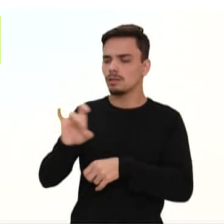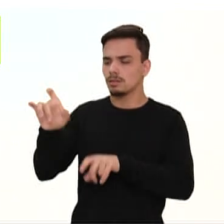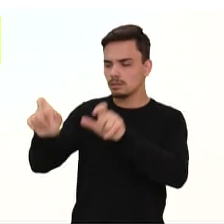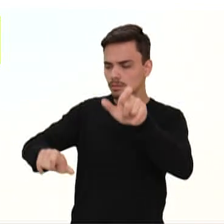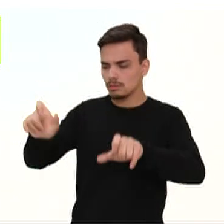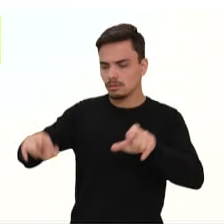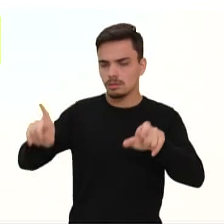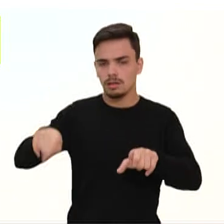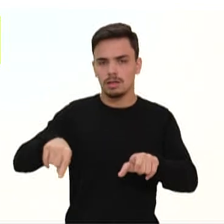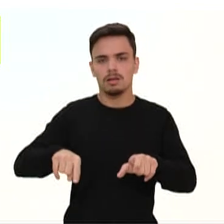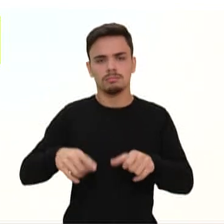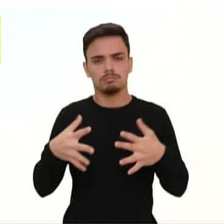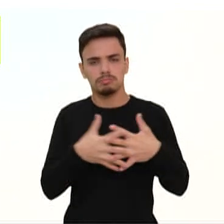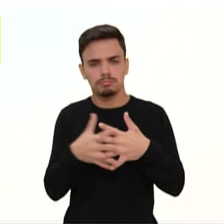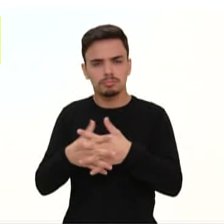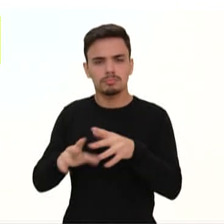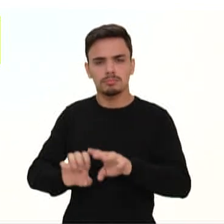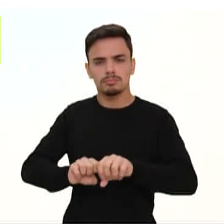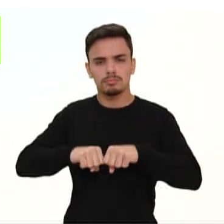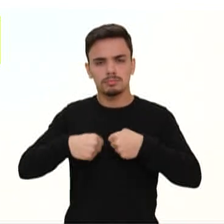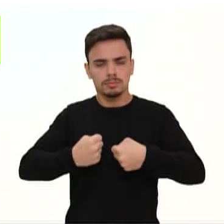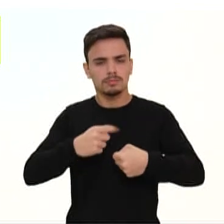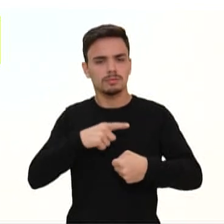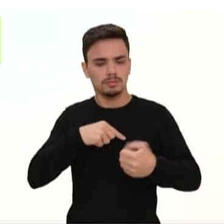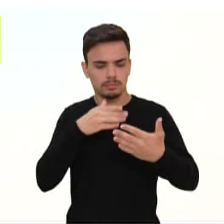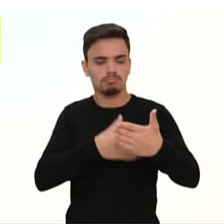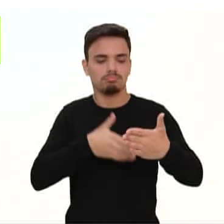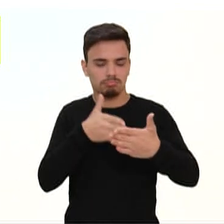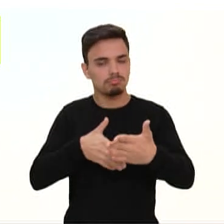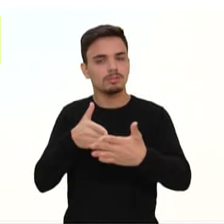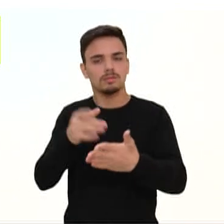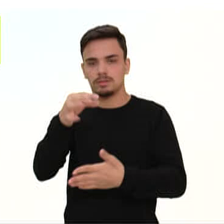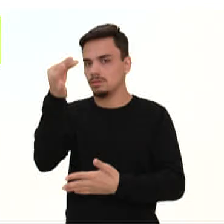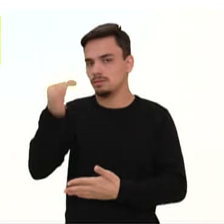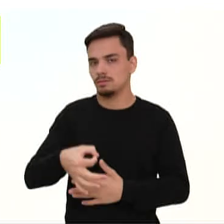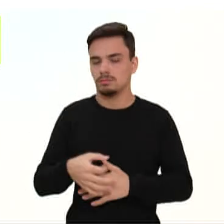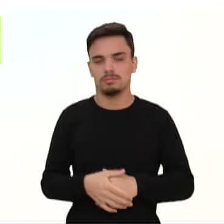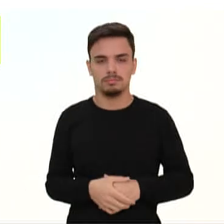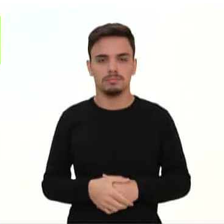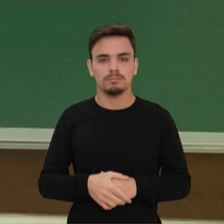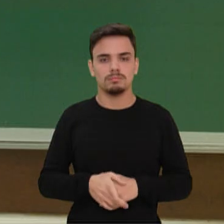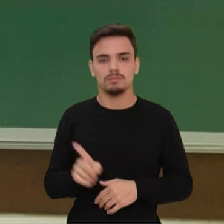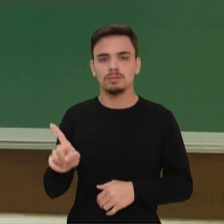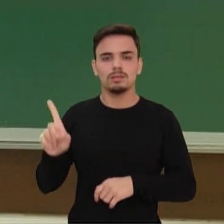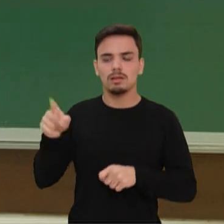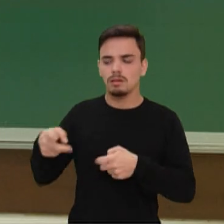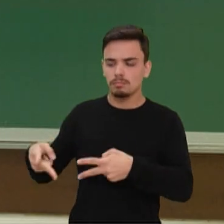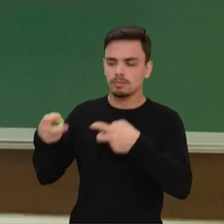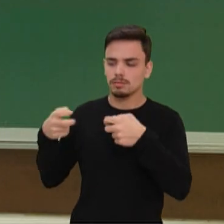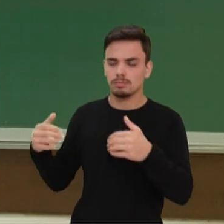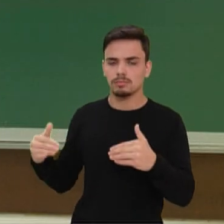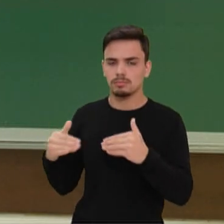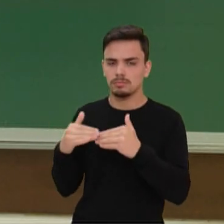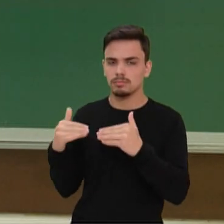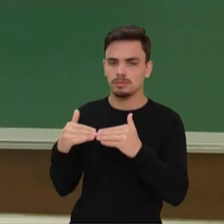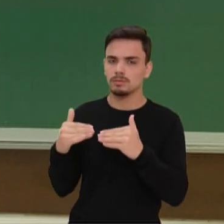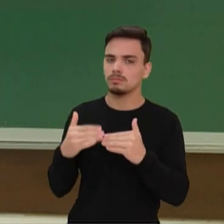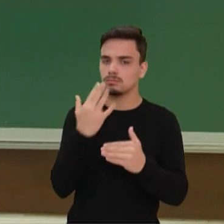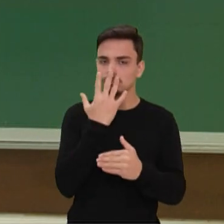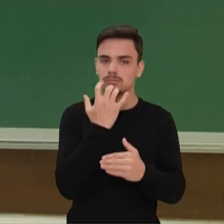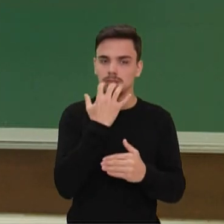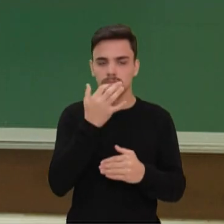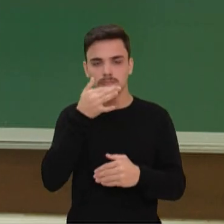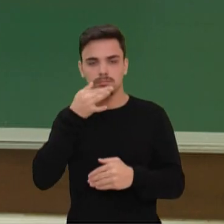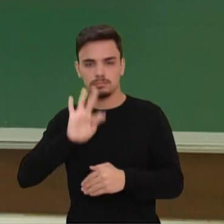complexo de forças que são frequentemente contidas por barreiras, você acertou. Esse é um dos pontos em comum entre Nietzsche